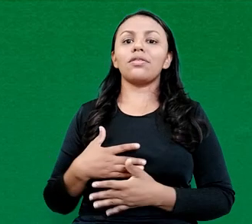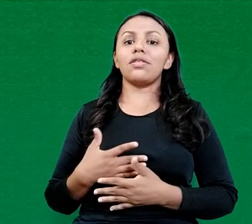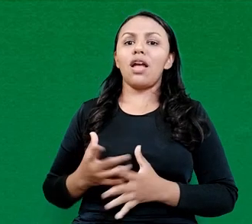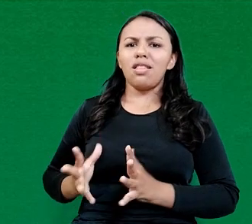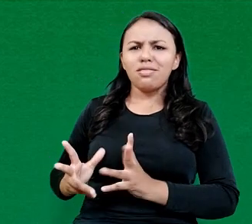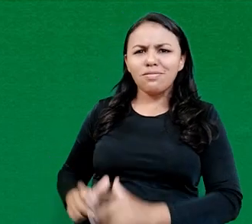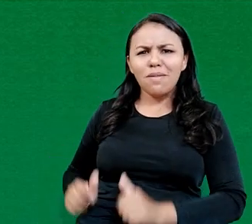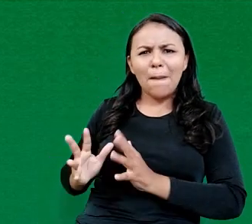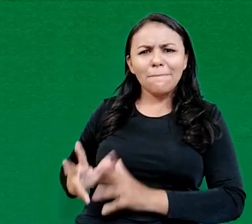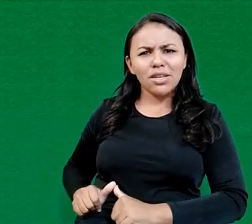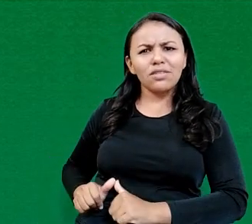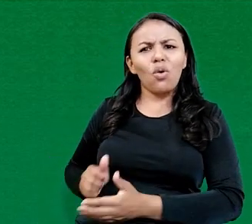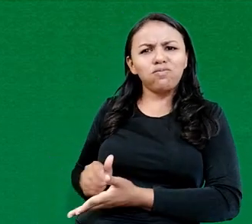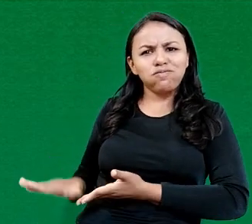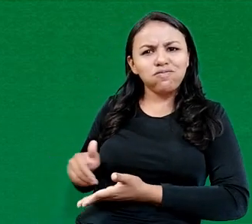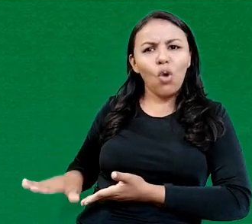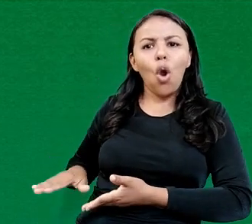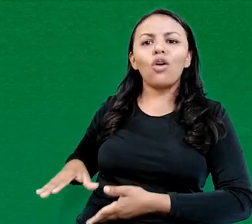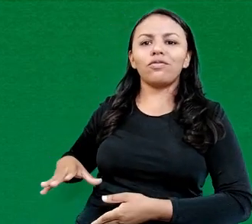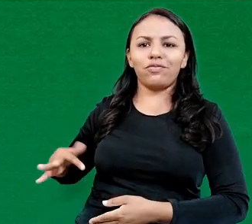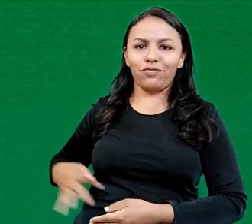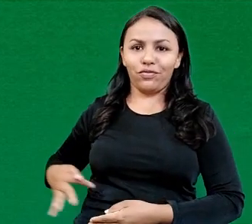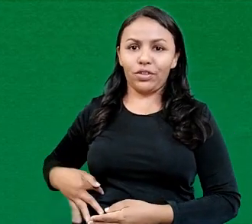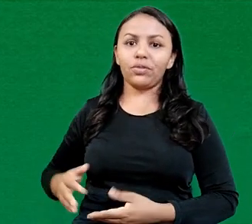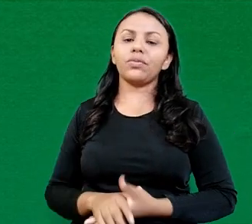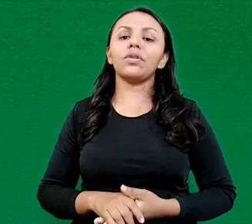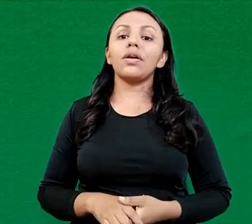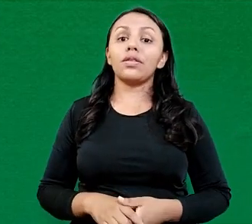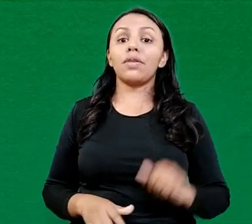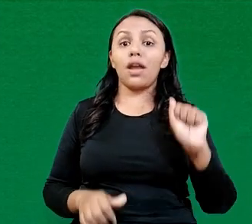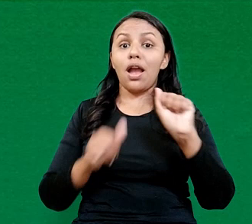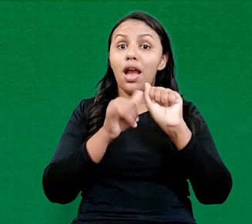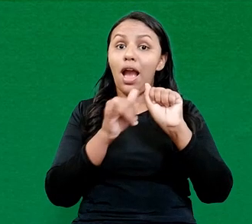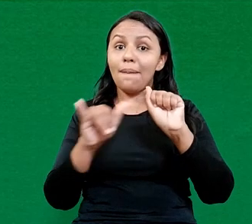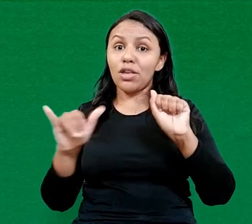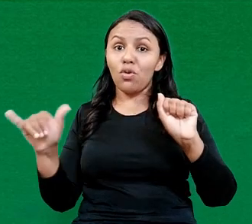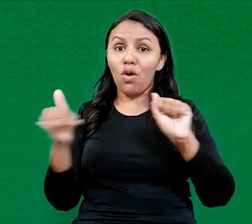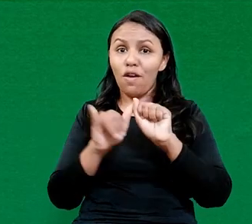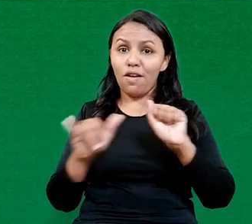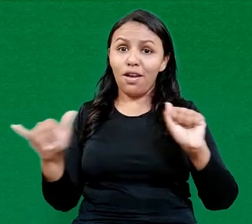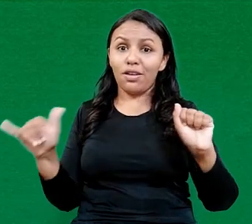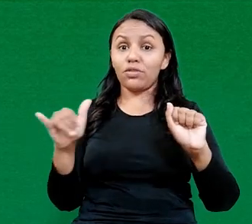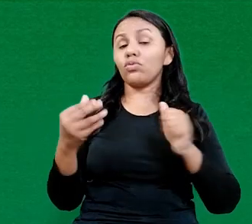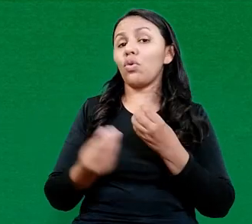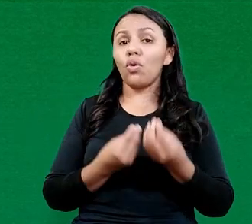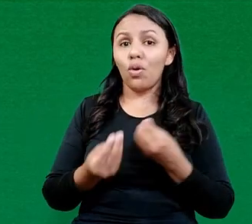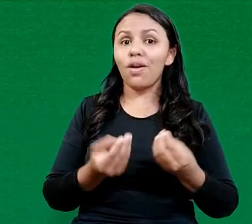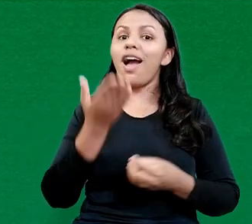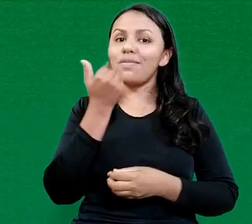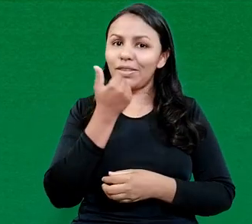ou de eliminação de substâncias do fígado. Eu tenho os aminoácidos, e aí os aminoácidos são servidos através dos